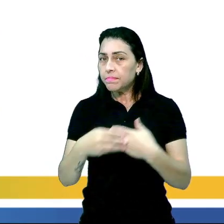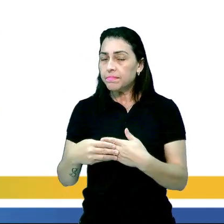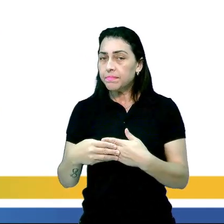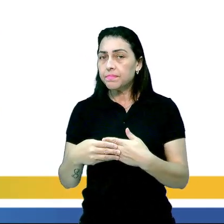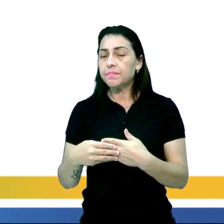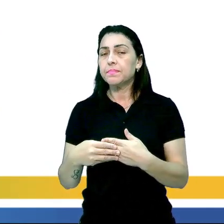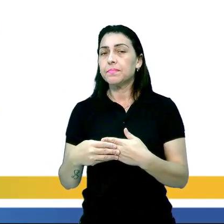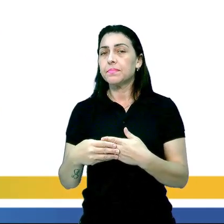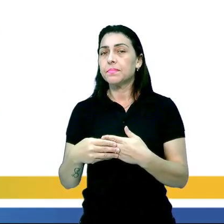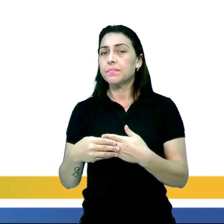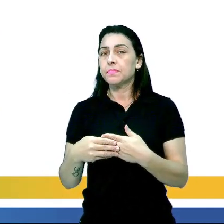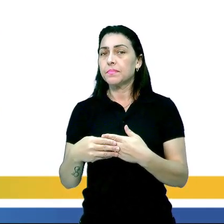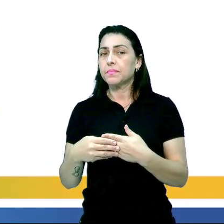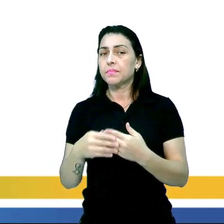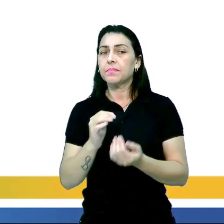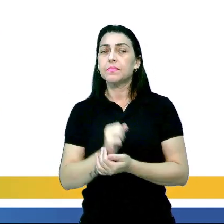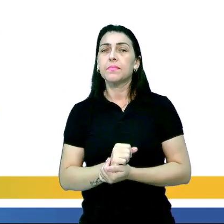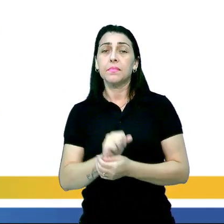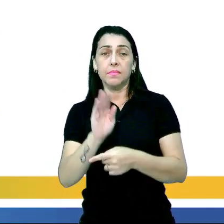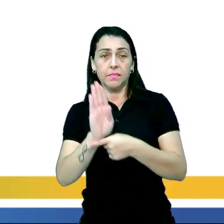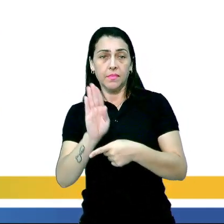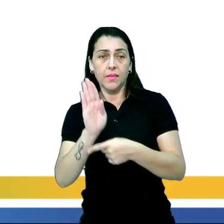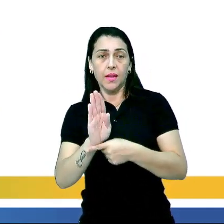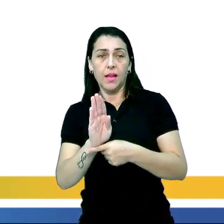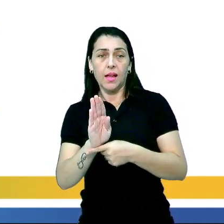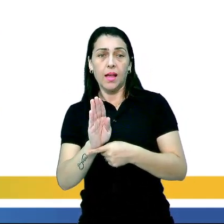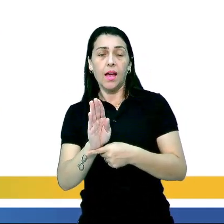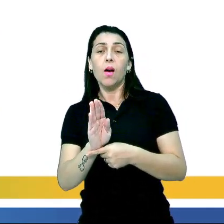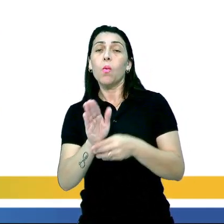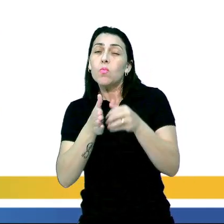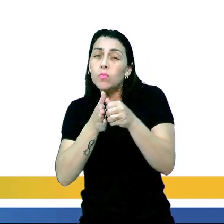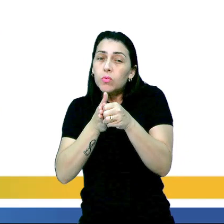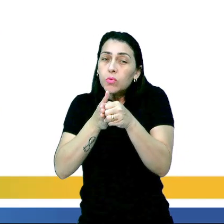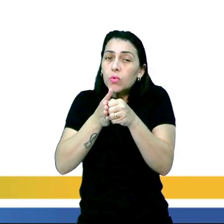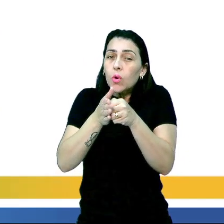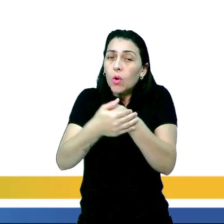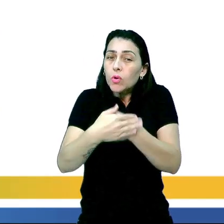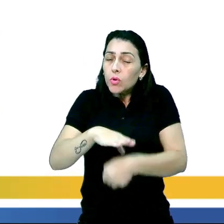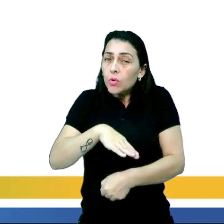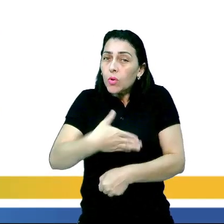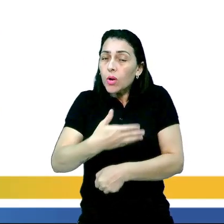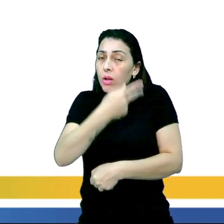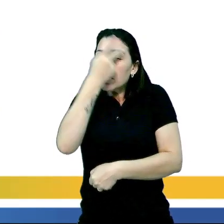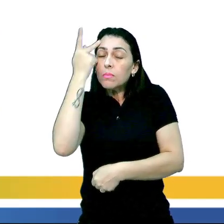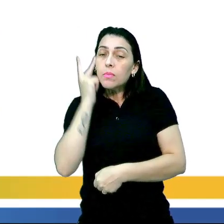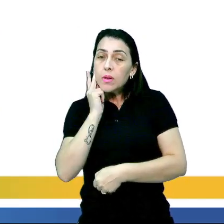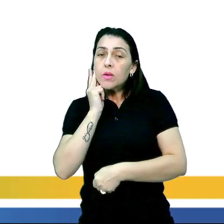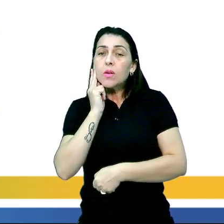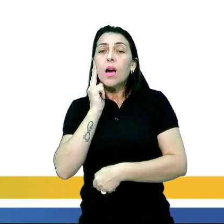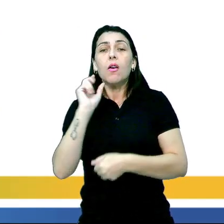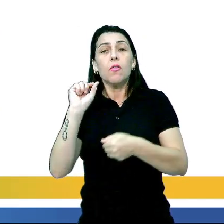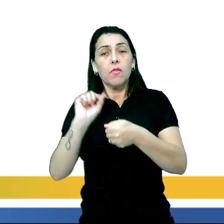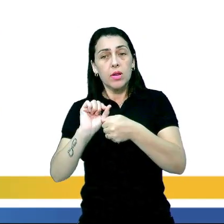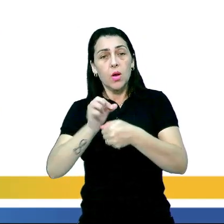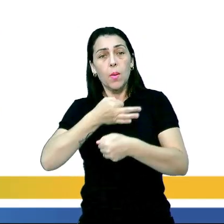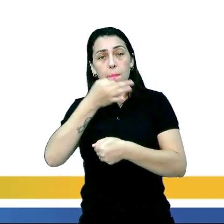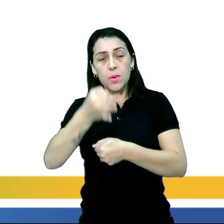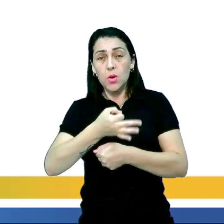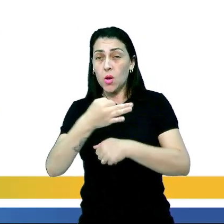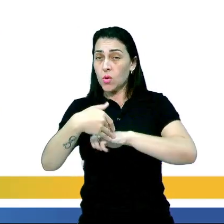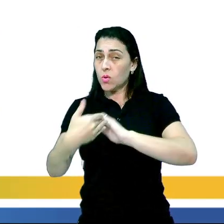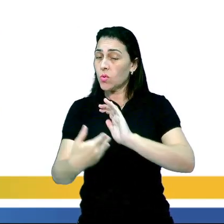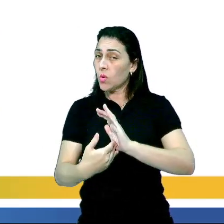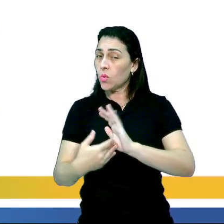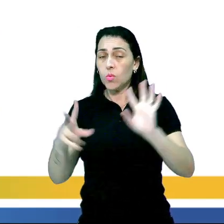trazendo? A crítica aí? Letra B. O anonimato encoraja os internautas a emitirem opiniões sobre